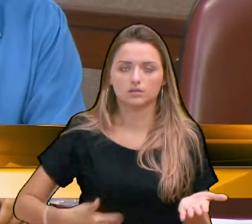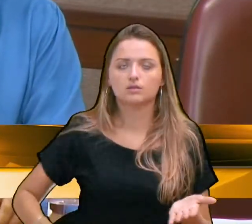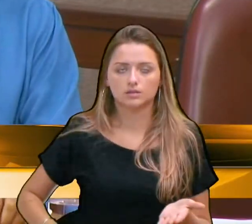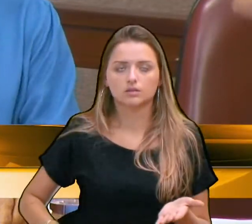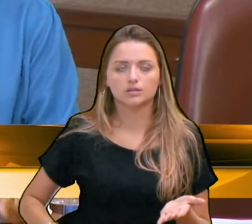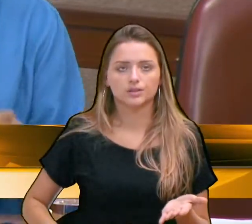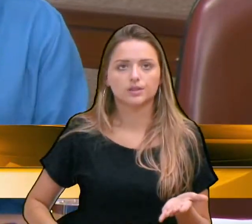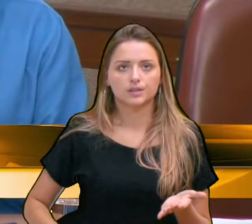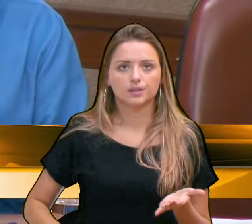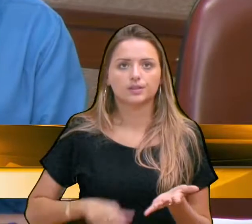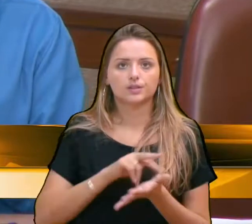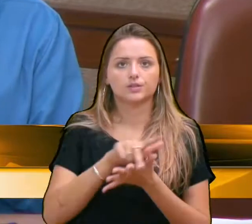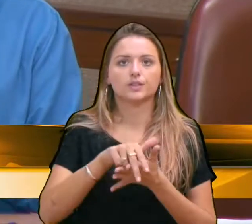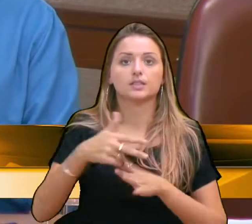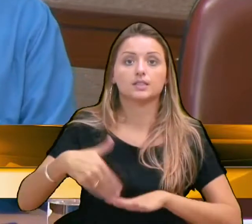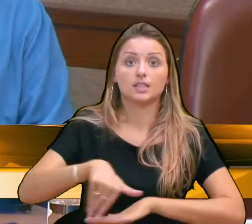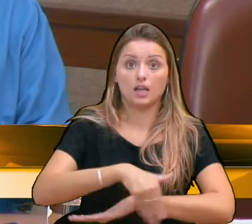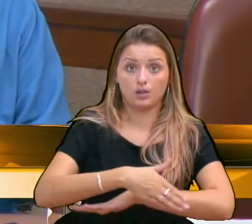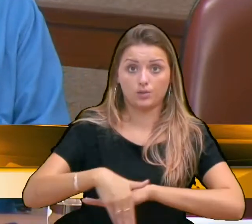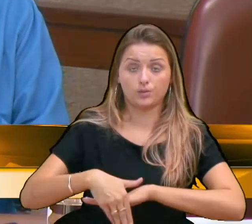questão desse trecho ali.